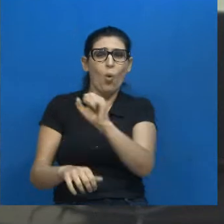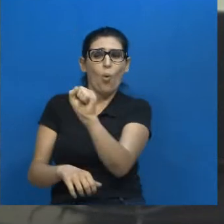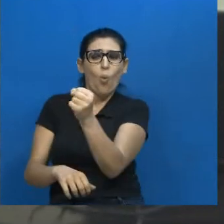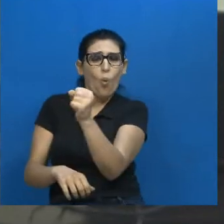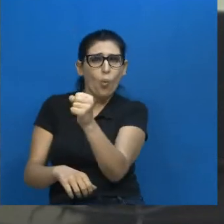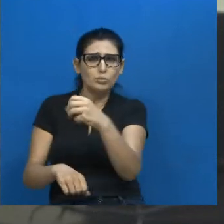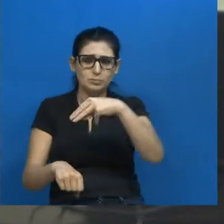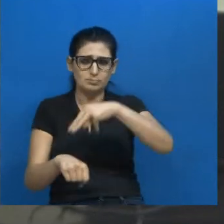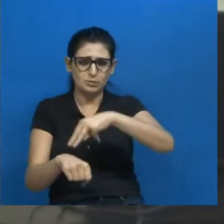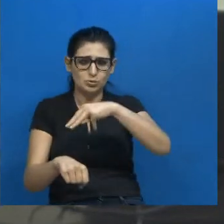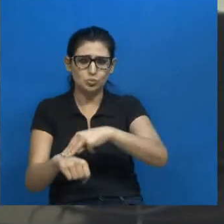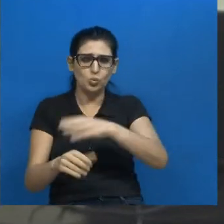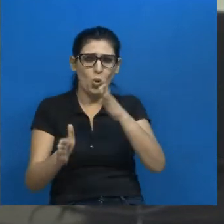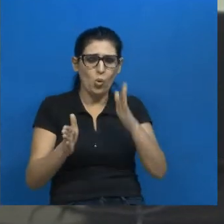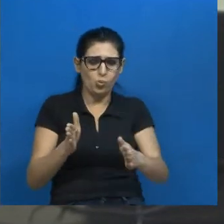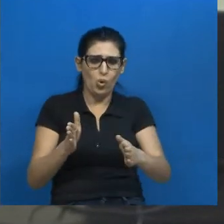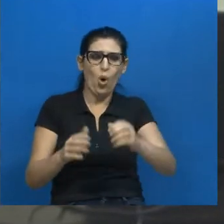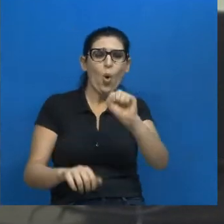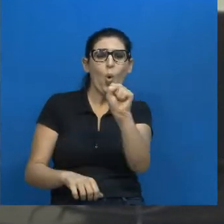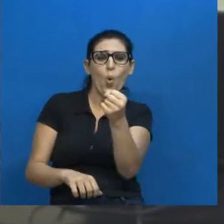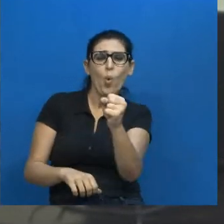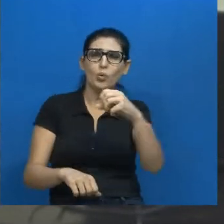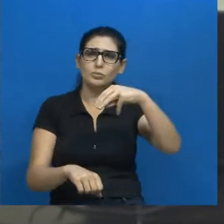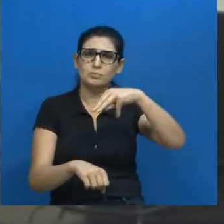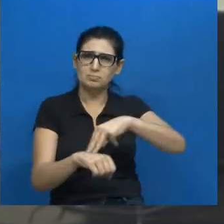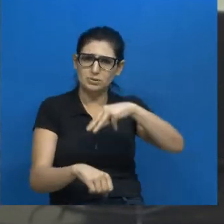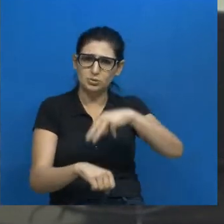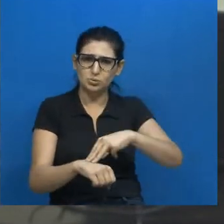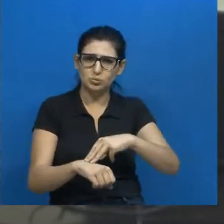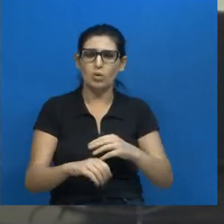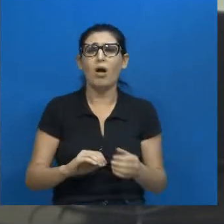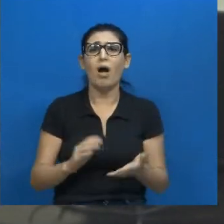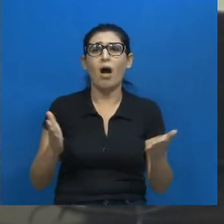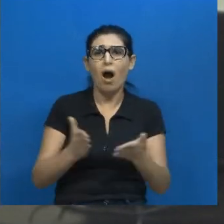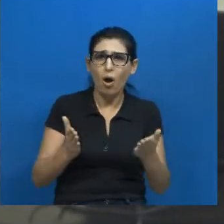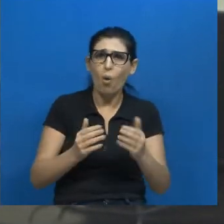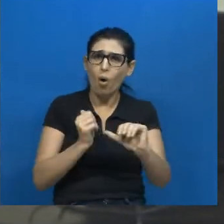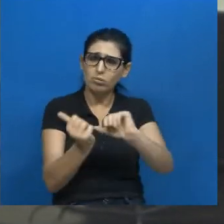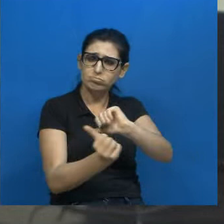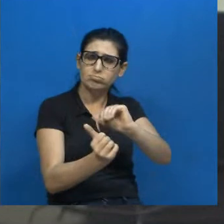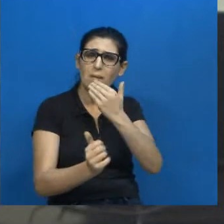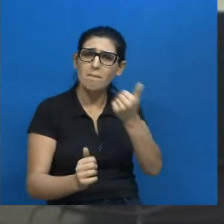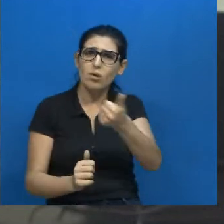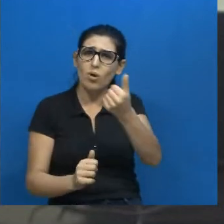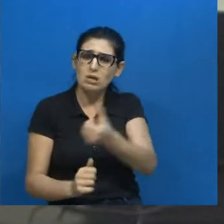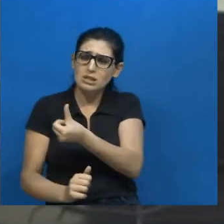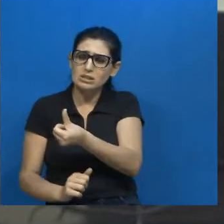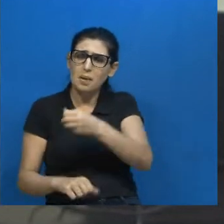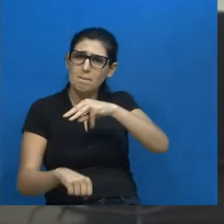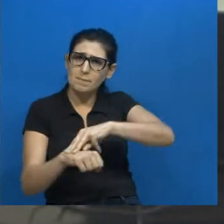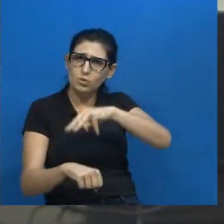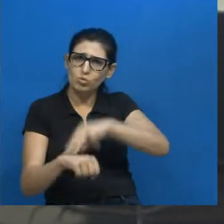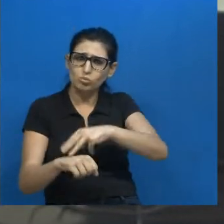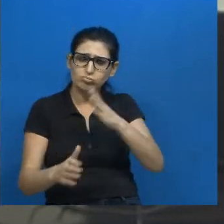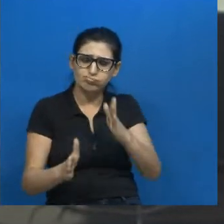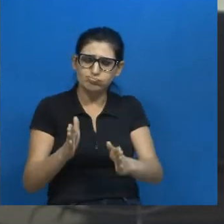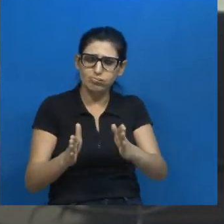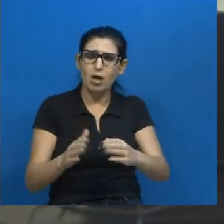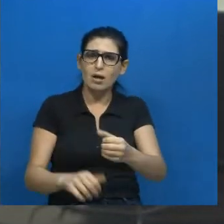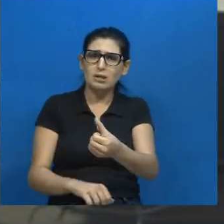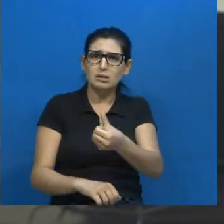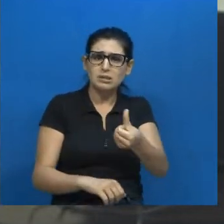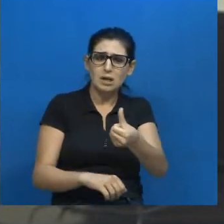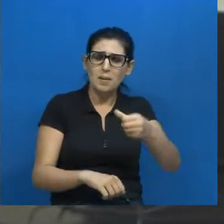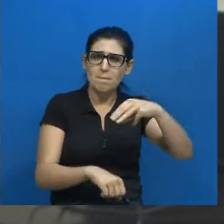Com esse trabalho, essa proposta nossa, nós estamos reduzindo o intervalo de ônibus para 6 minutos. Então, tem uma melhoria para a população.